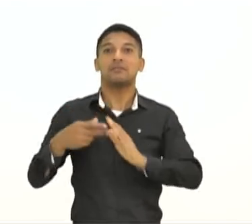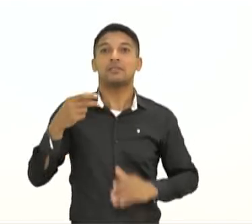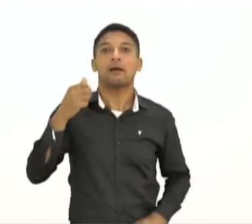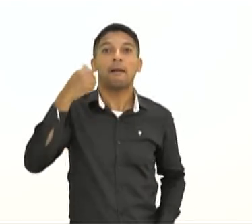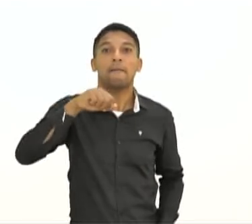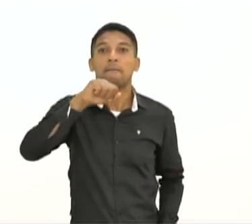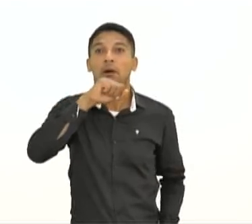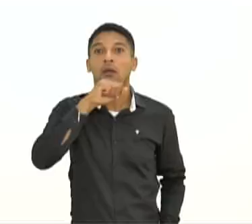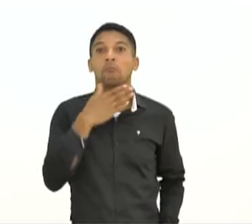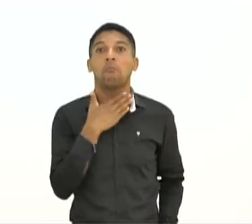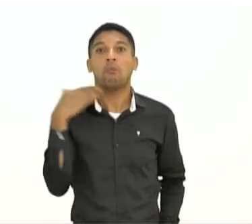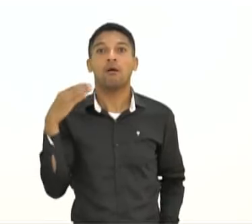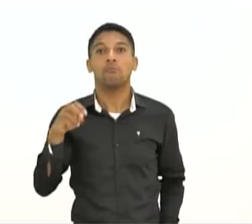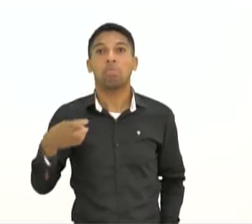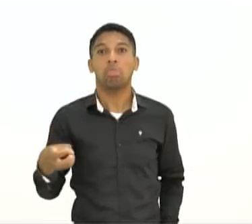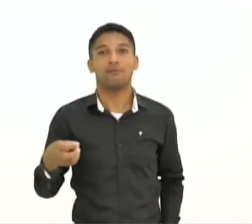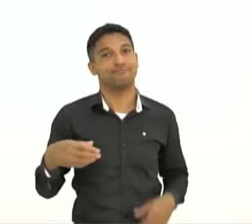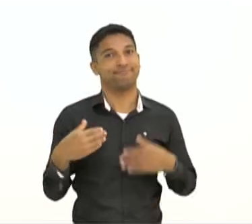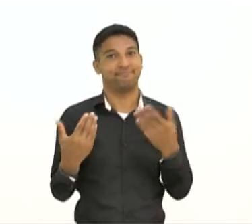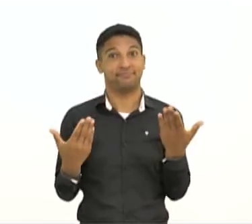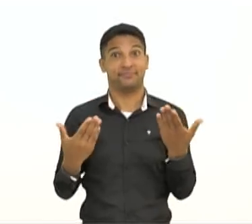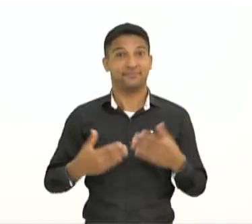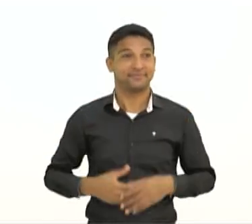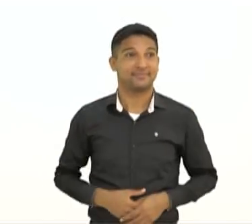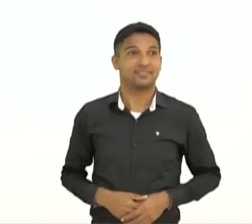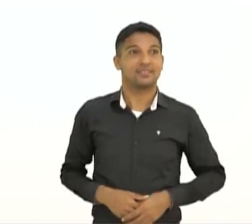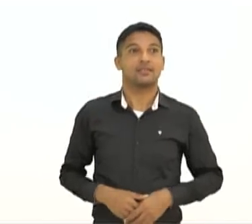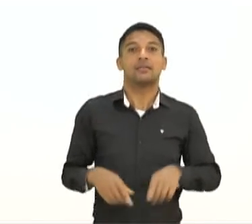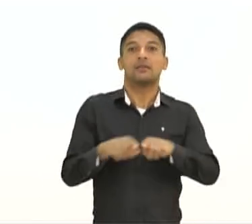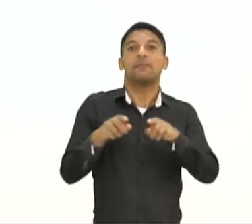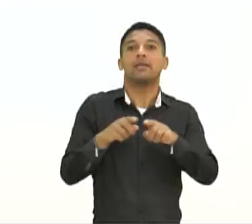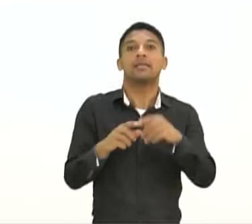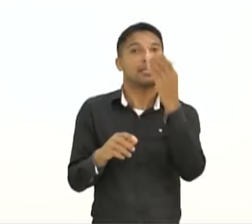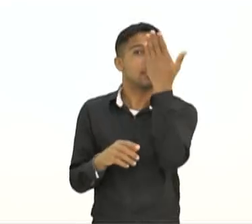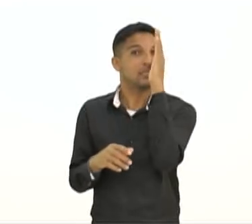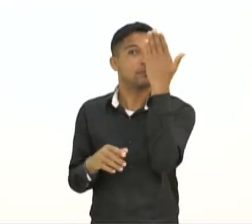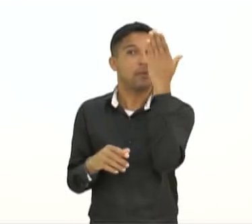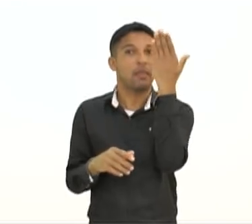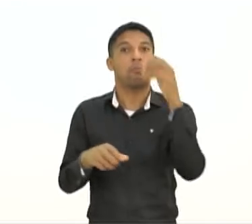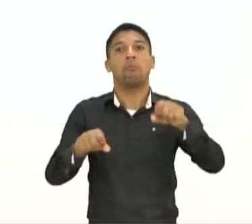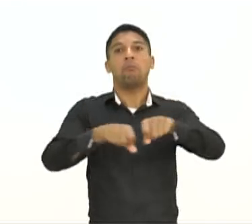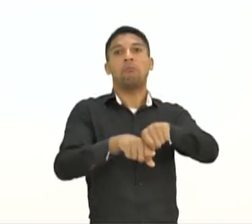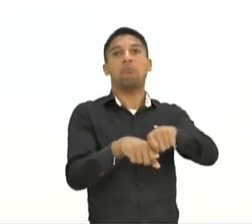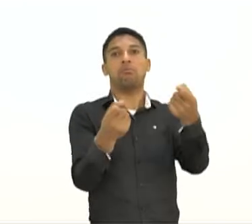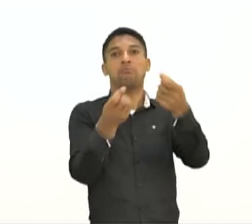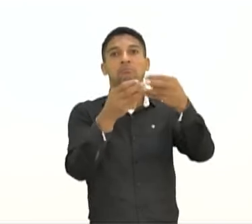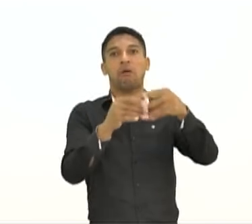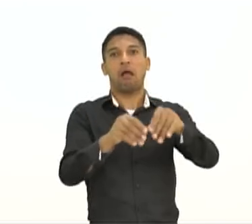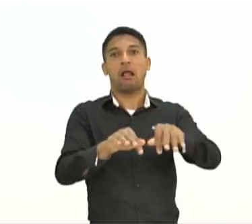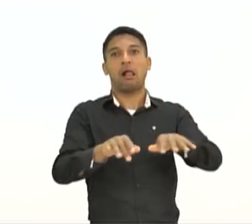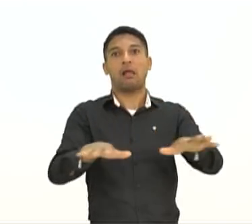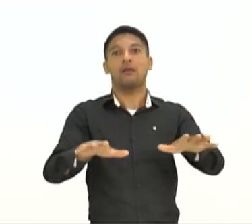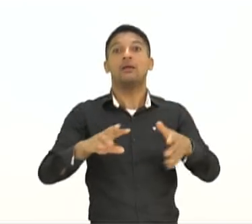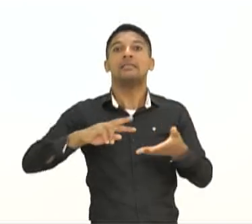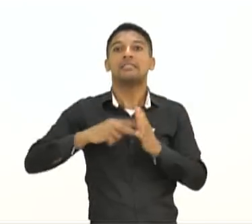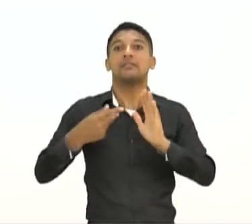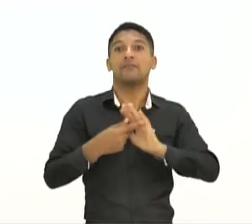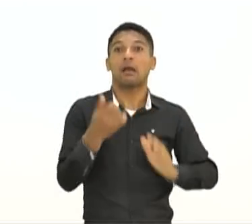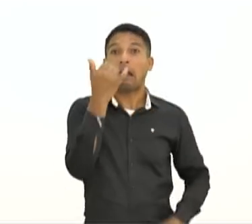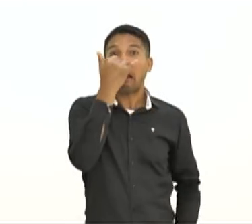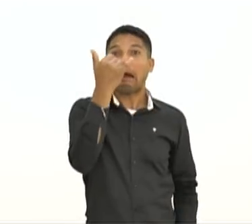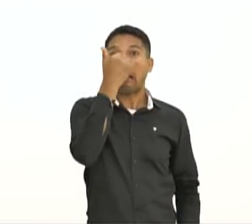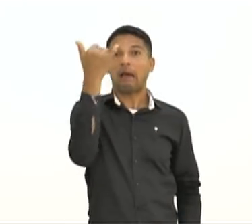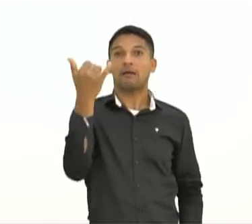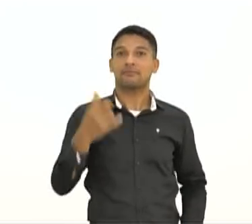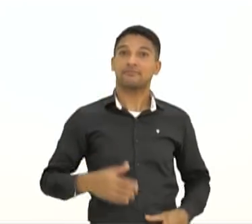azar. Normalmente essas coisas do senso comum traz muito azar, né? Então, um outro aí que quem brinca com fogo faz xixi na cama, na verdade